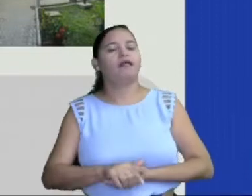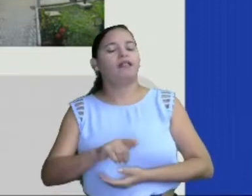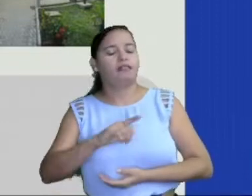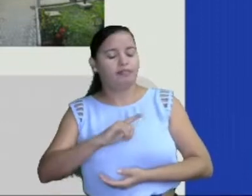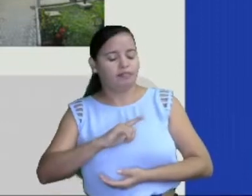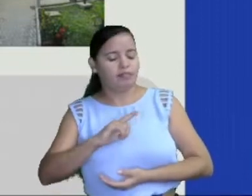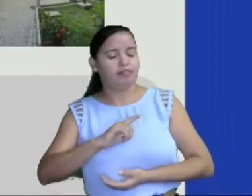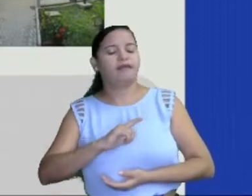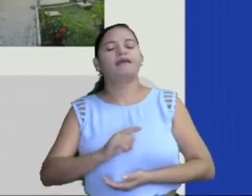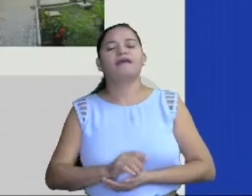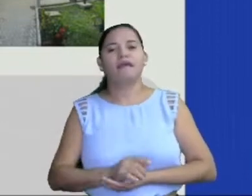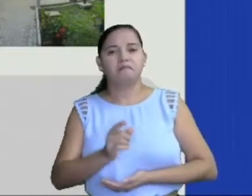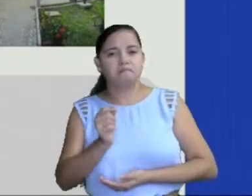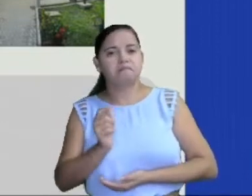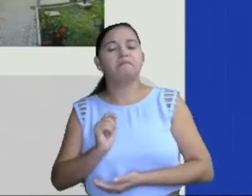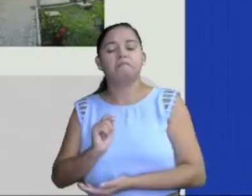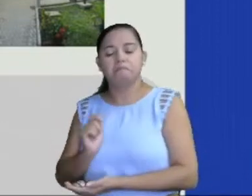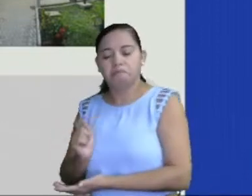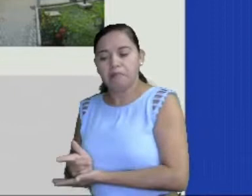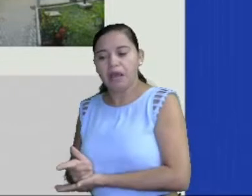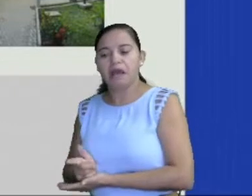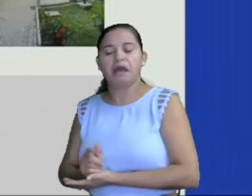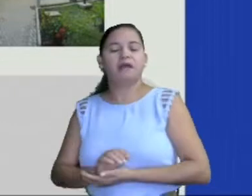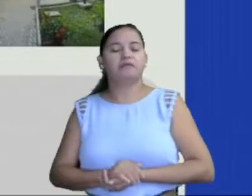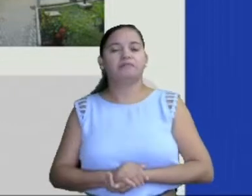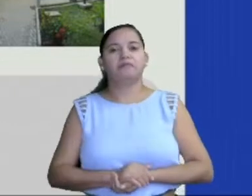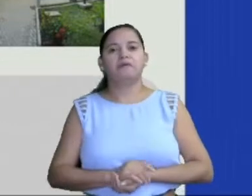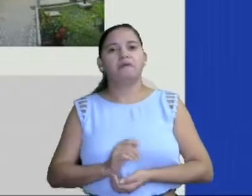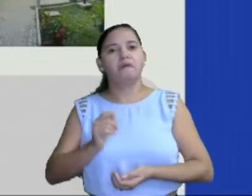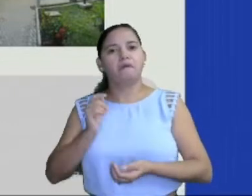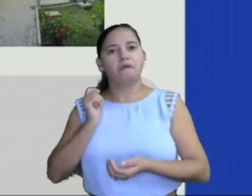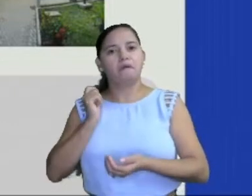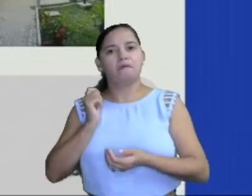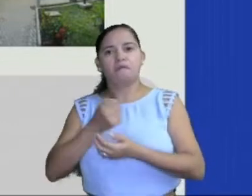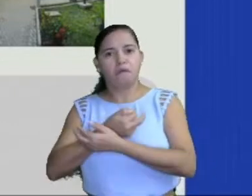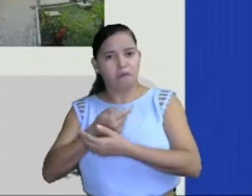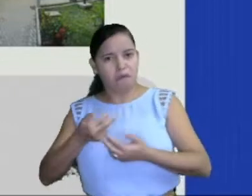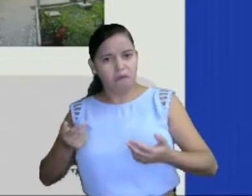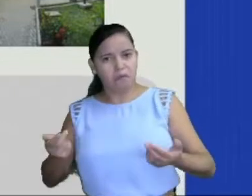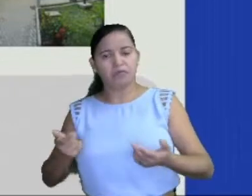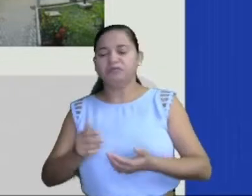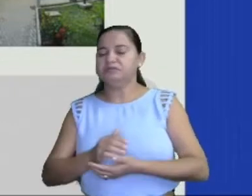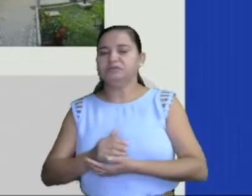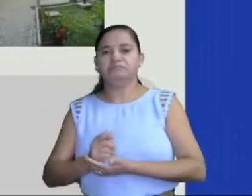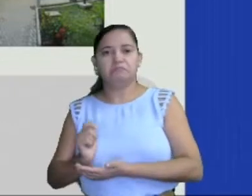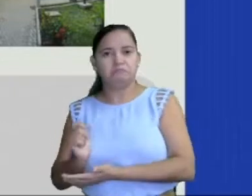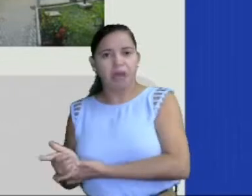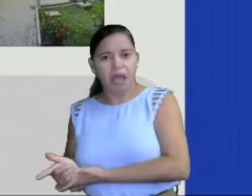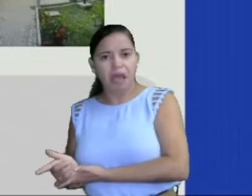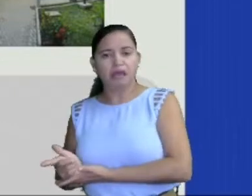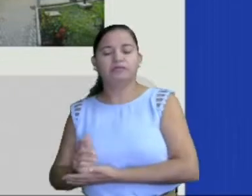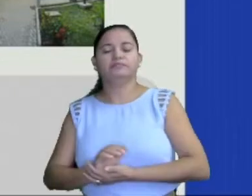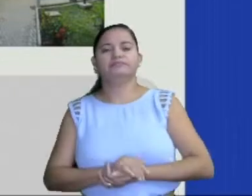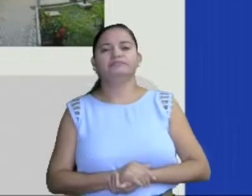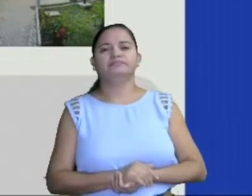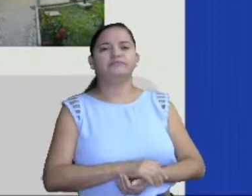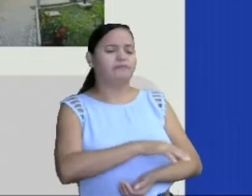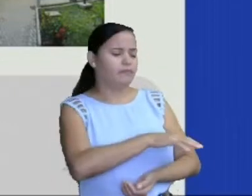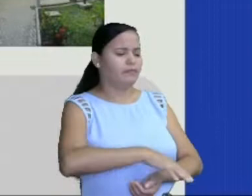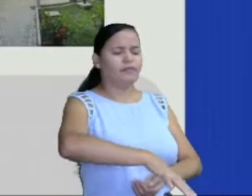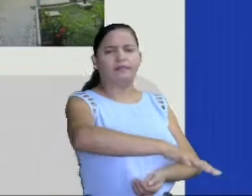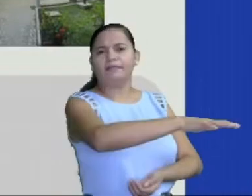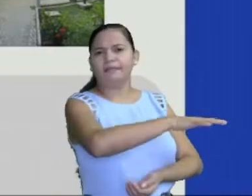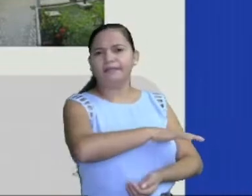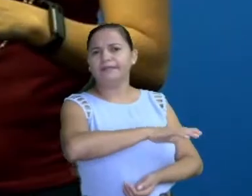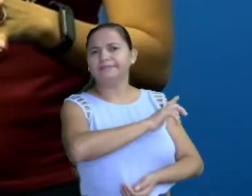de pagar uma tarifa, de comprar algo. Já os espaços públicos, você circula livremente sem precisar